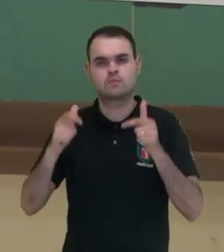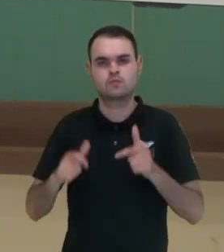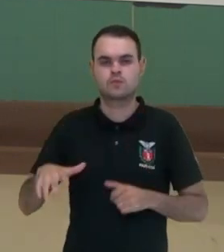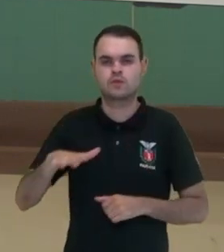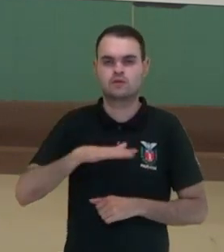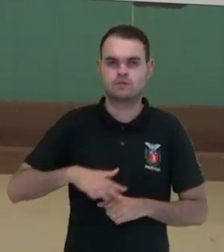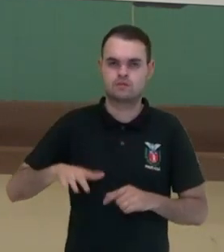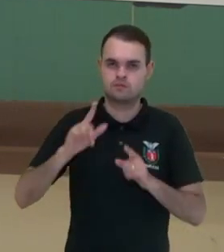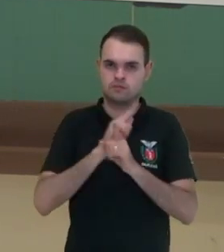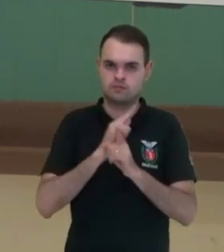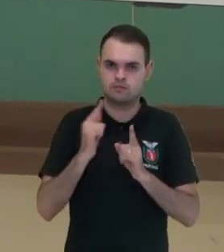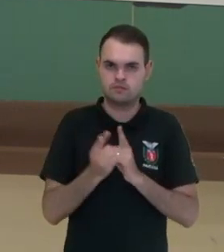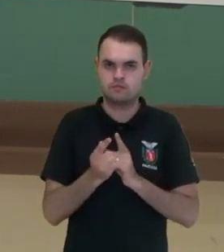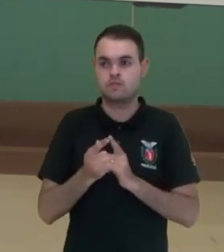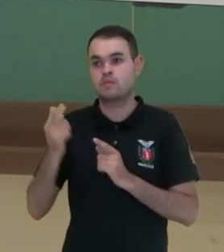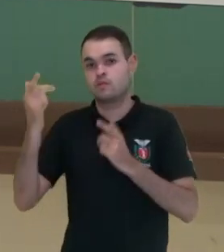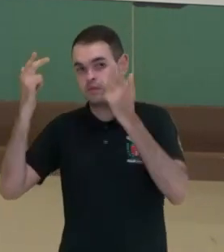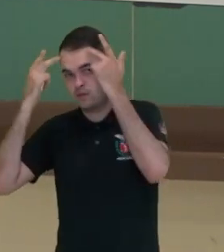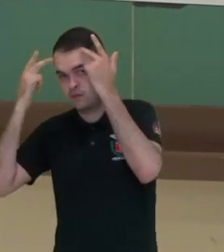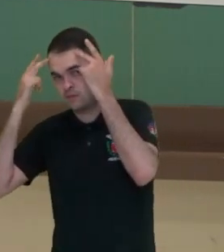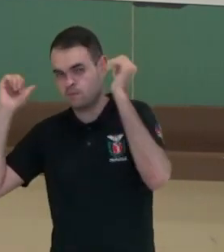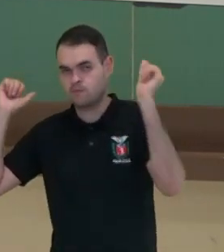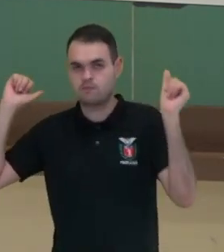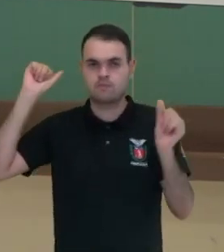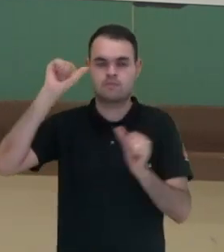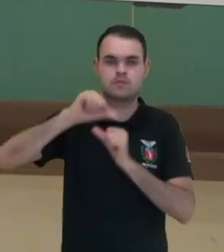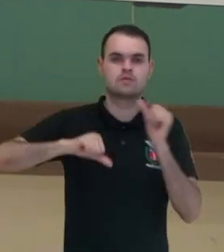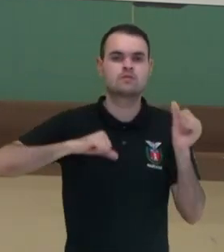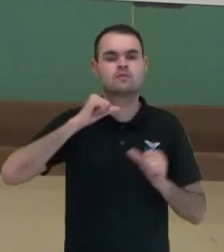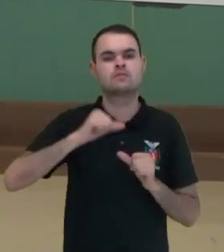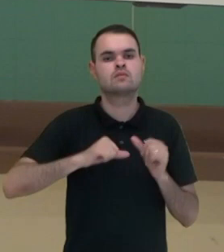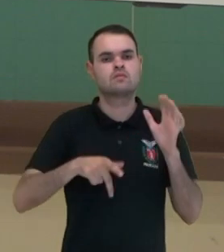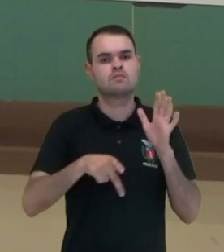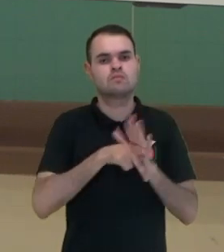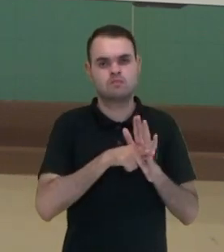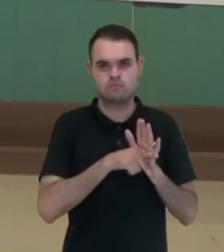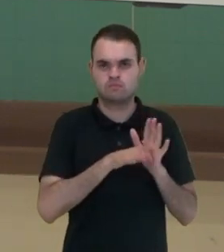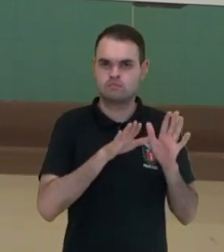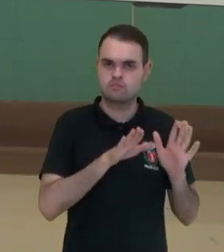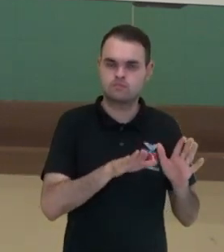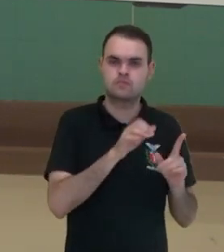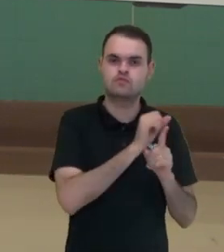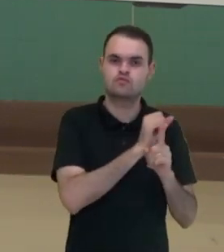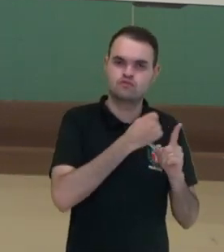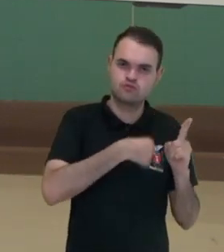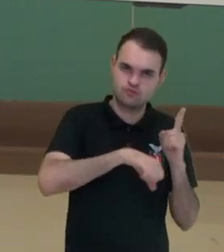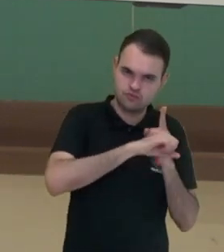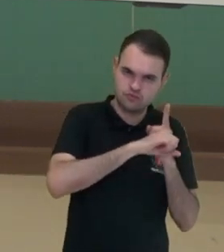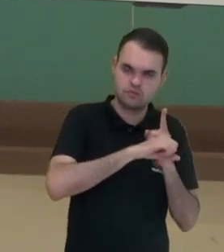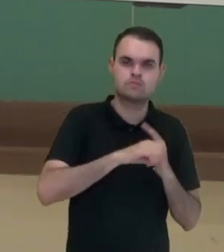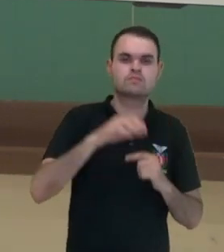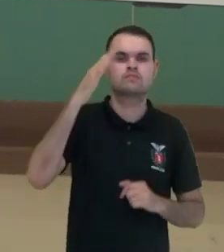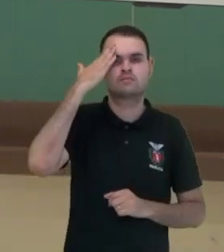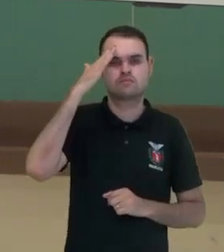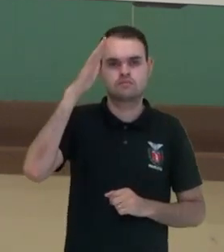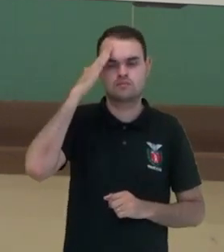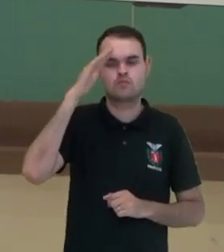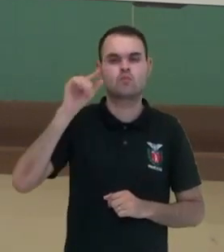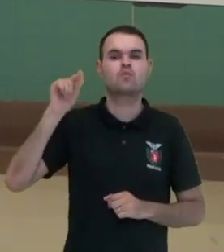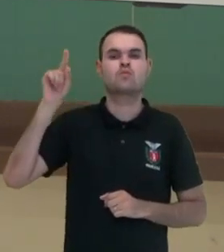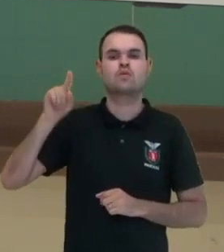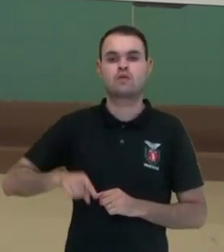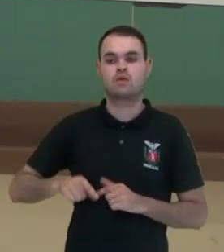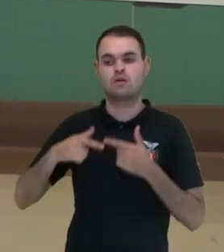geográfico, de um meio natural para um meio ali com elementos produzidos pela sociedade. Então, para entender o que é a